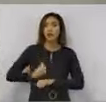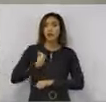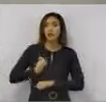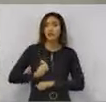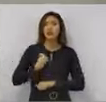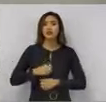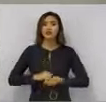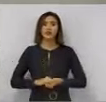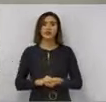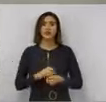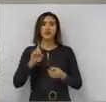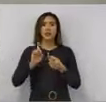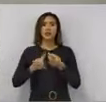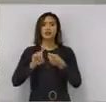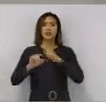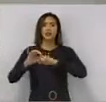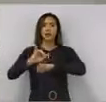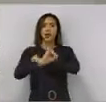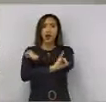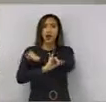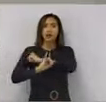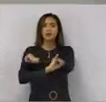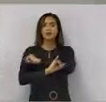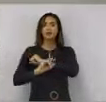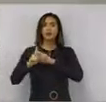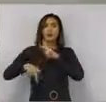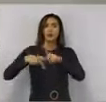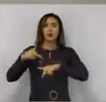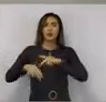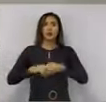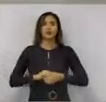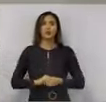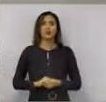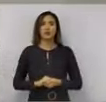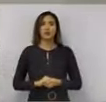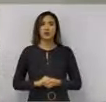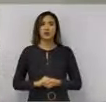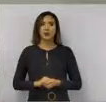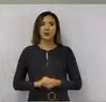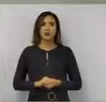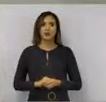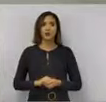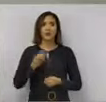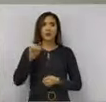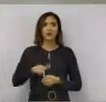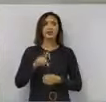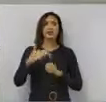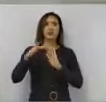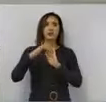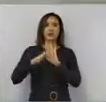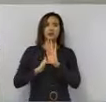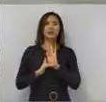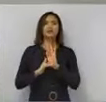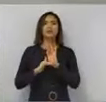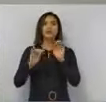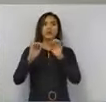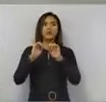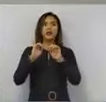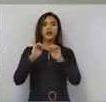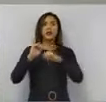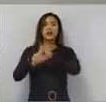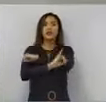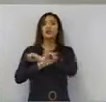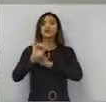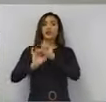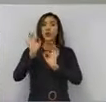e a infraestrutura para a população. O Prodesan, ele vai ser estruturado, o